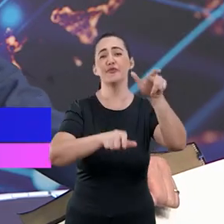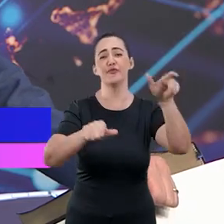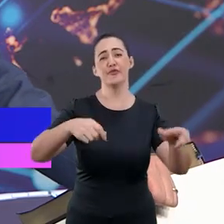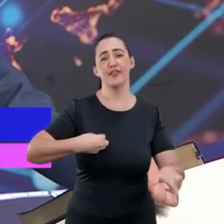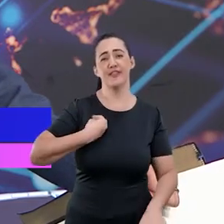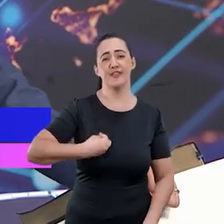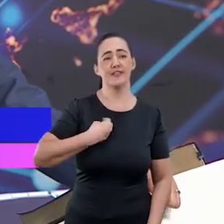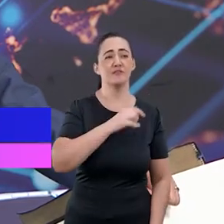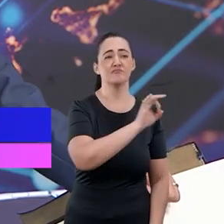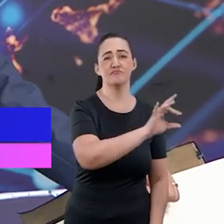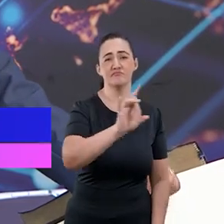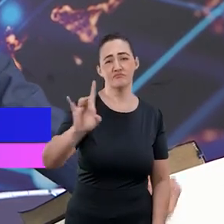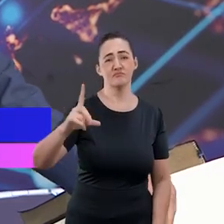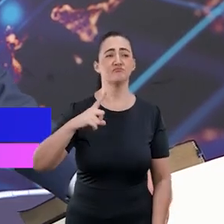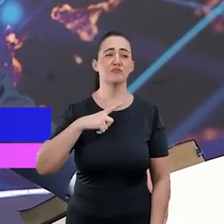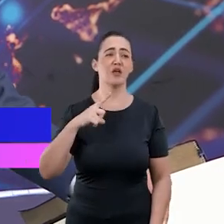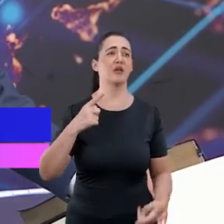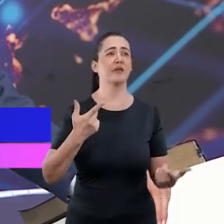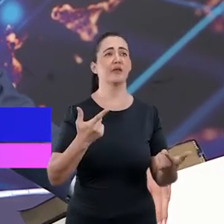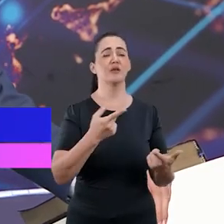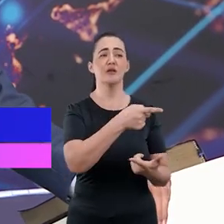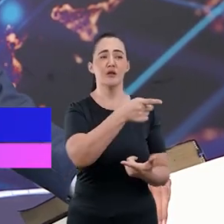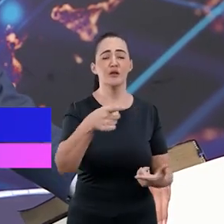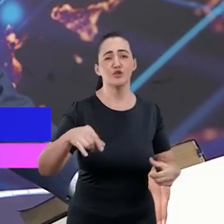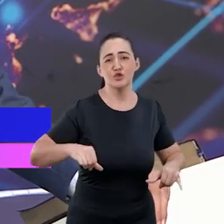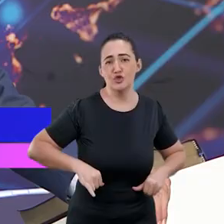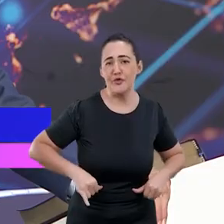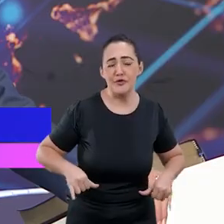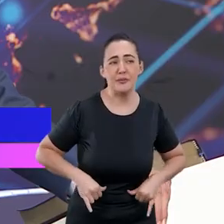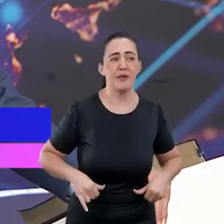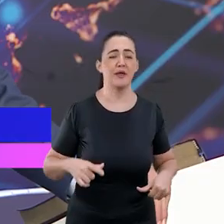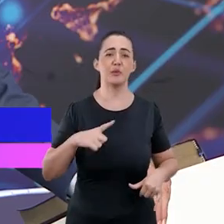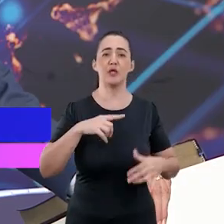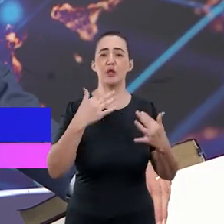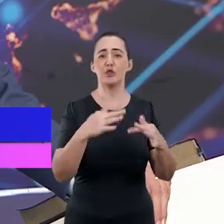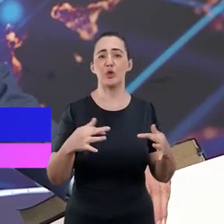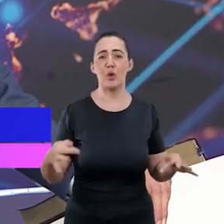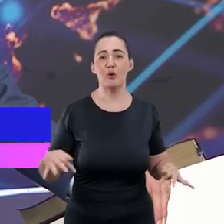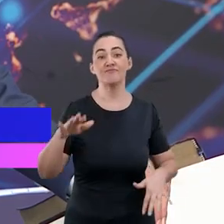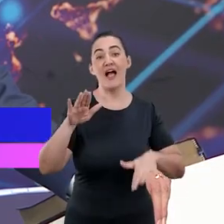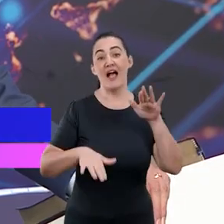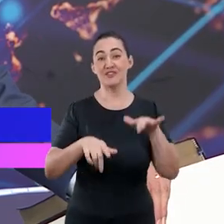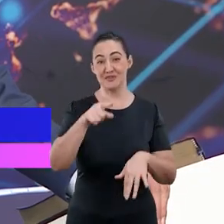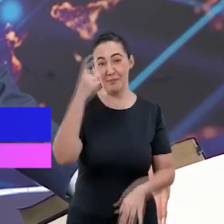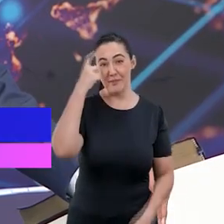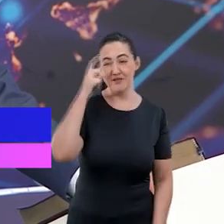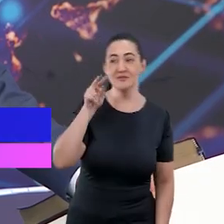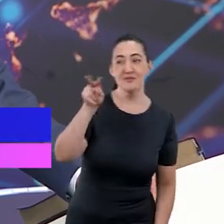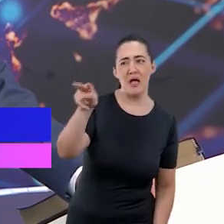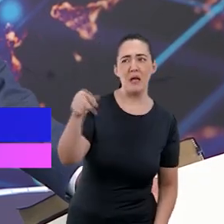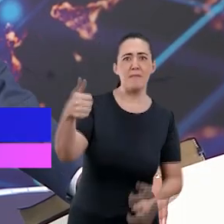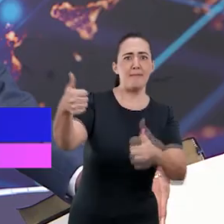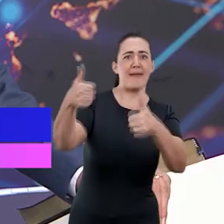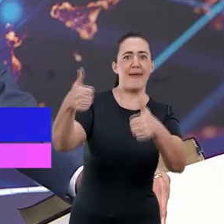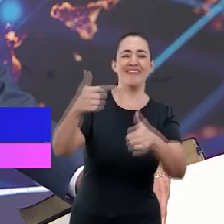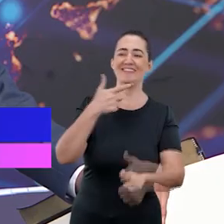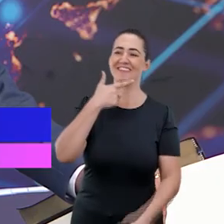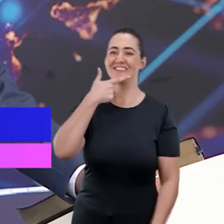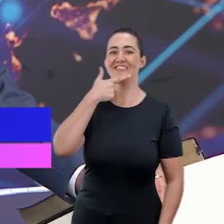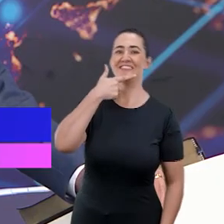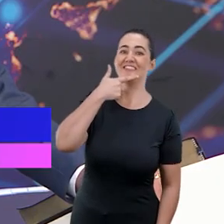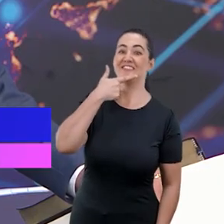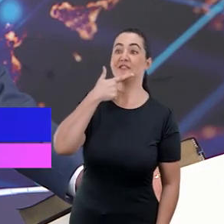perdas, que não passe por problemas. Muitas vezes, por trás de um sorriso de alguém que está do seu lado, se escondem